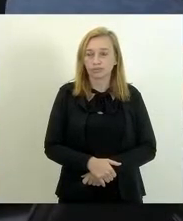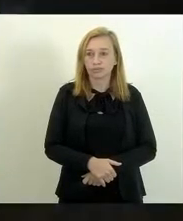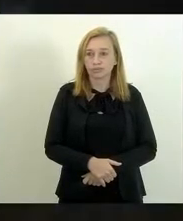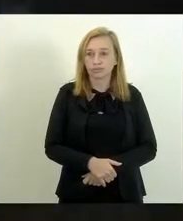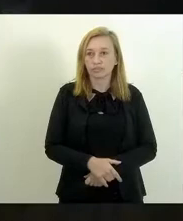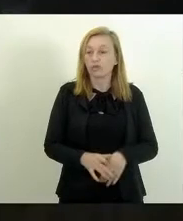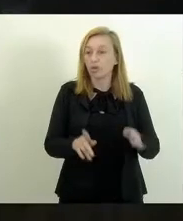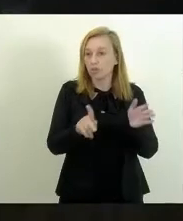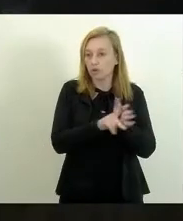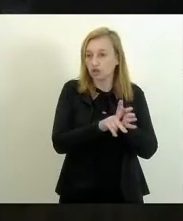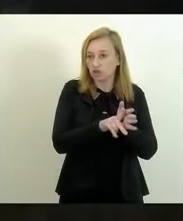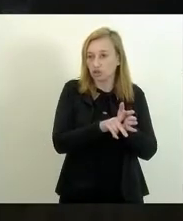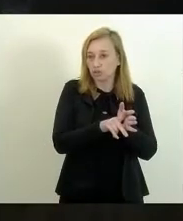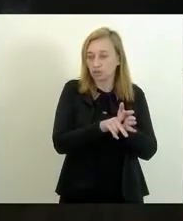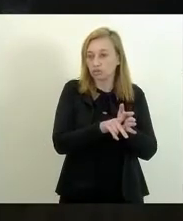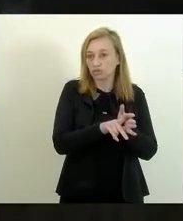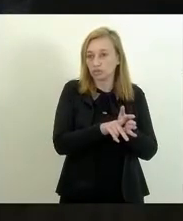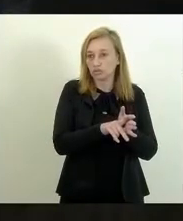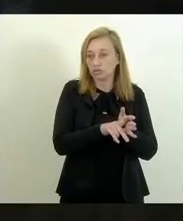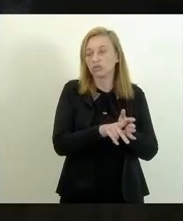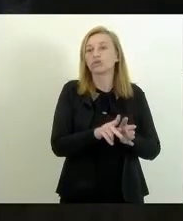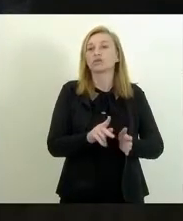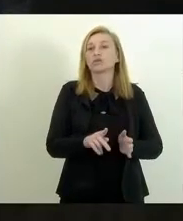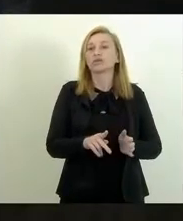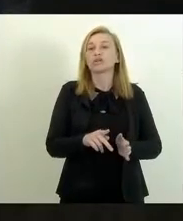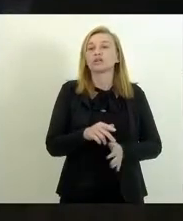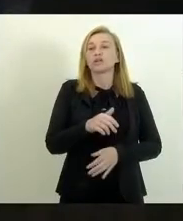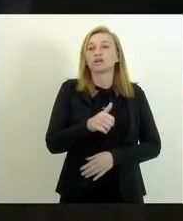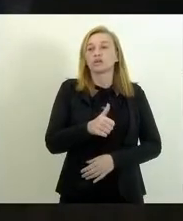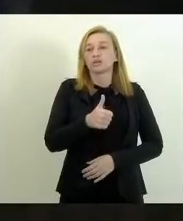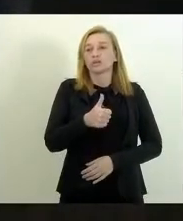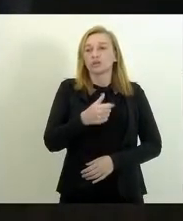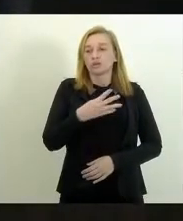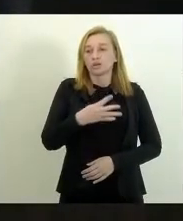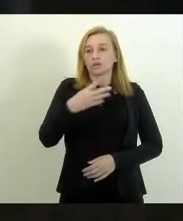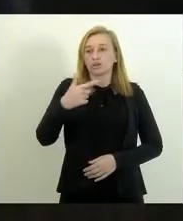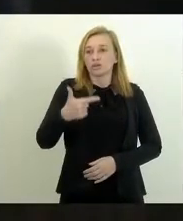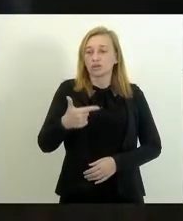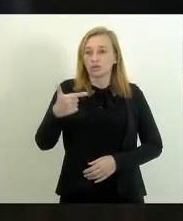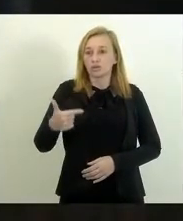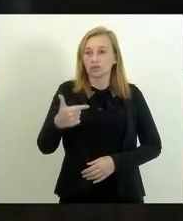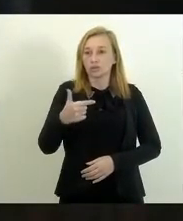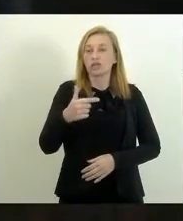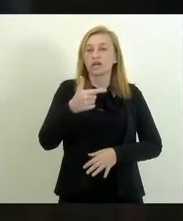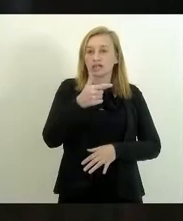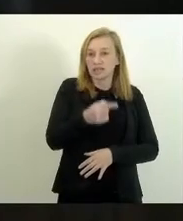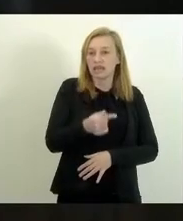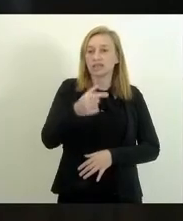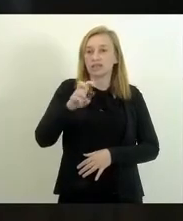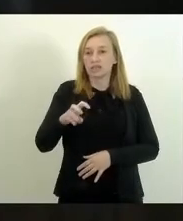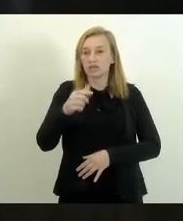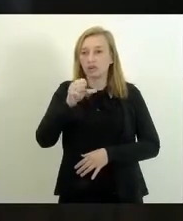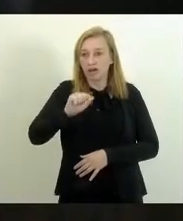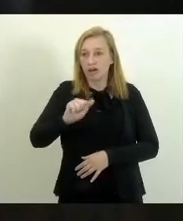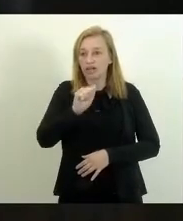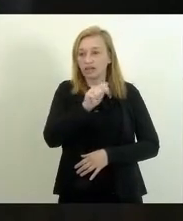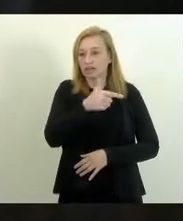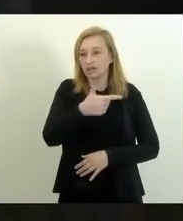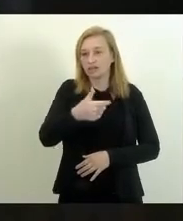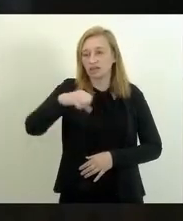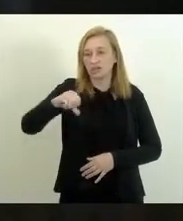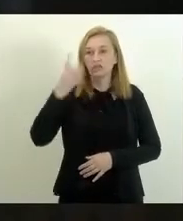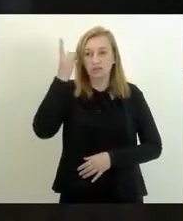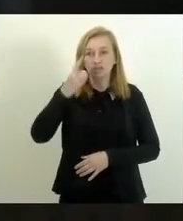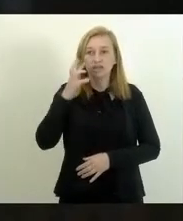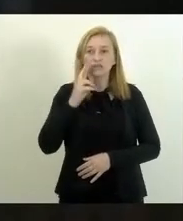vai autógrafo, projeto de lei 422-A de 15. Anuncio. Projeto de lei 75-A de 19, de autoria da deputada